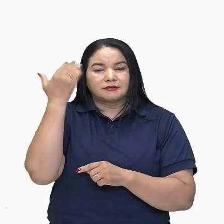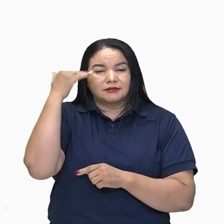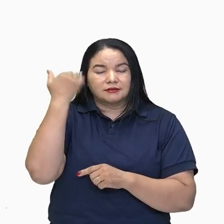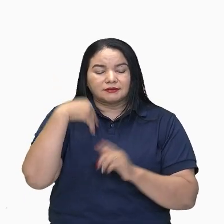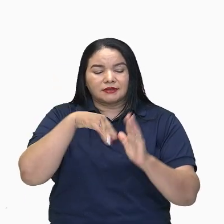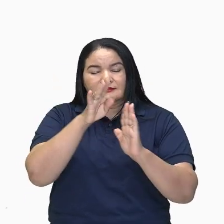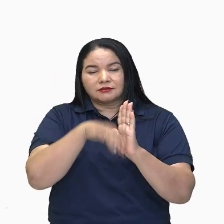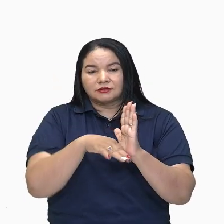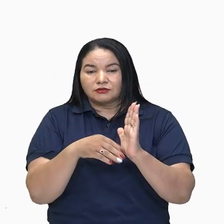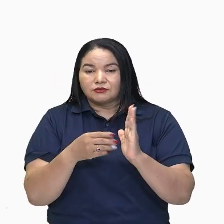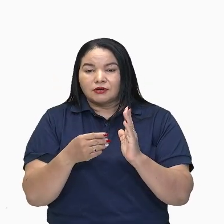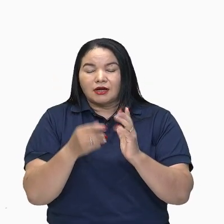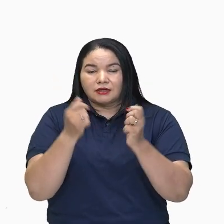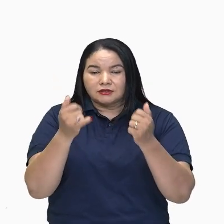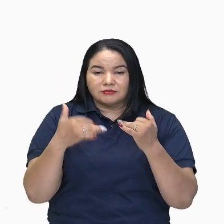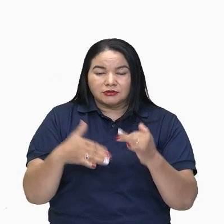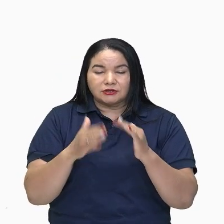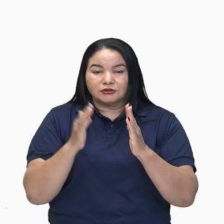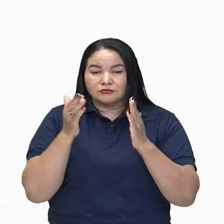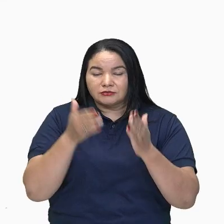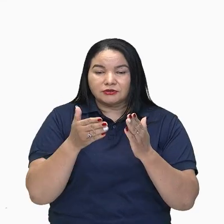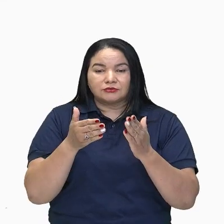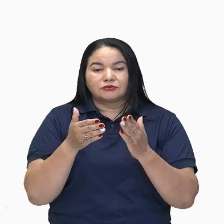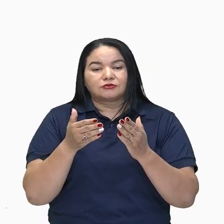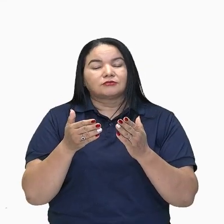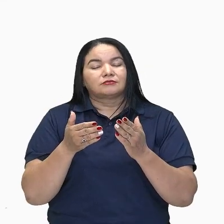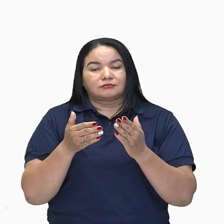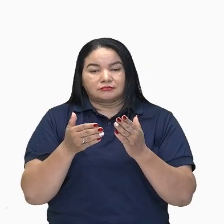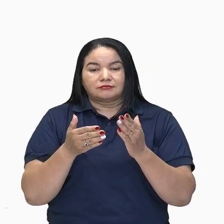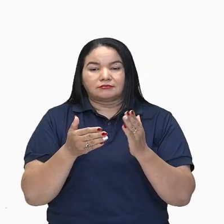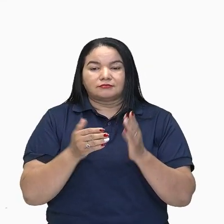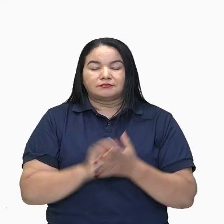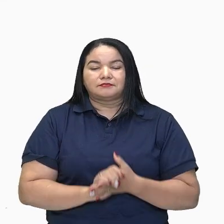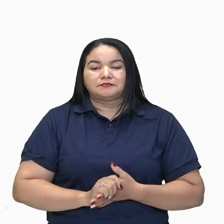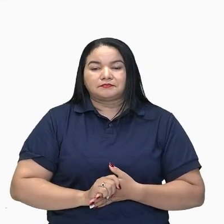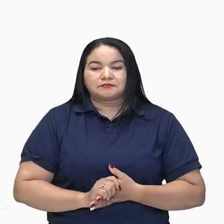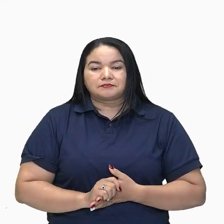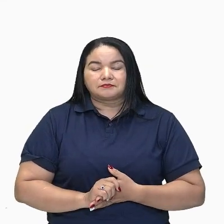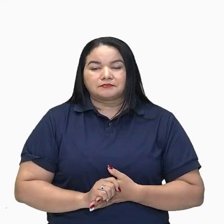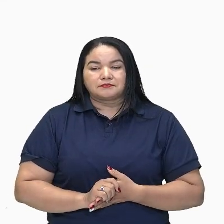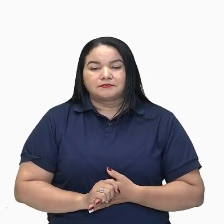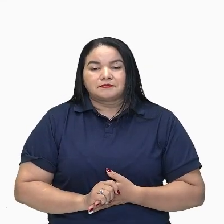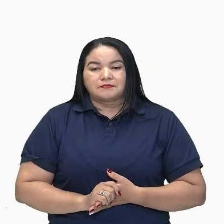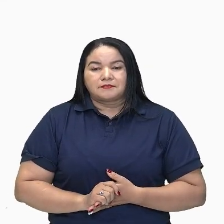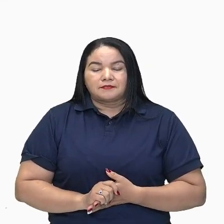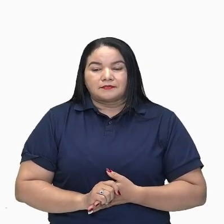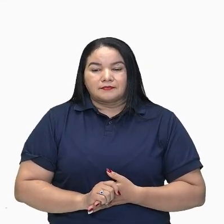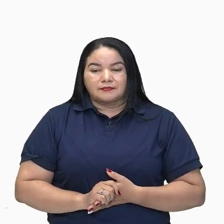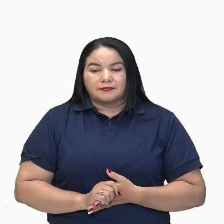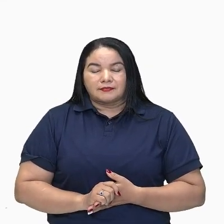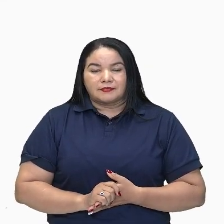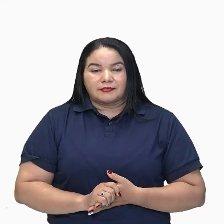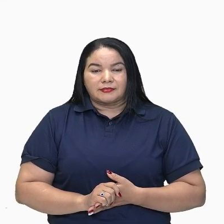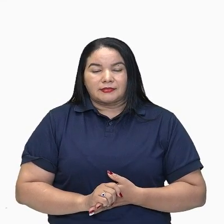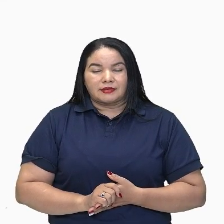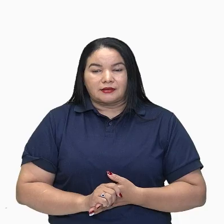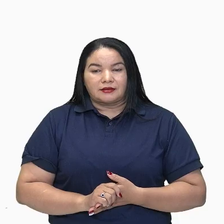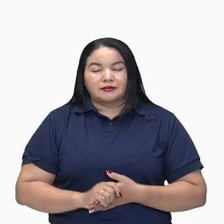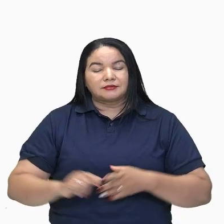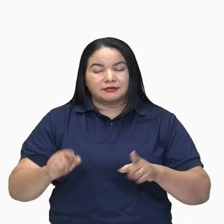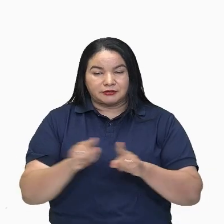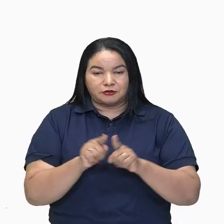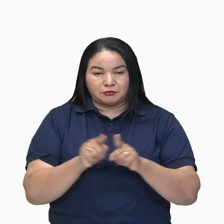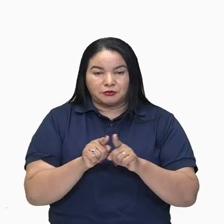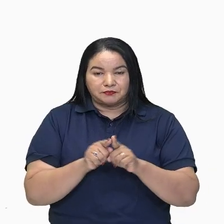de forma delimitada sobre determinado tema, ok? Agora, já que nós vimos aí